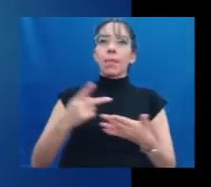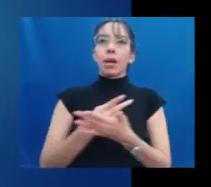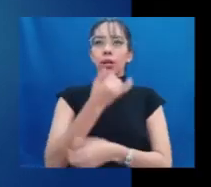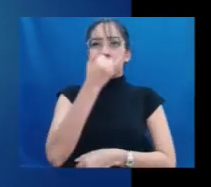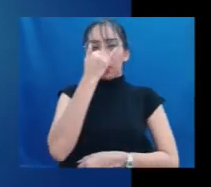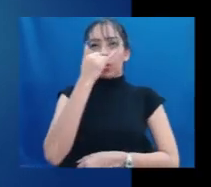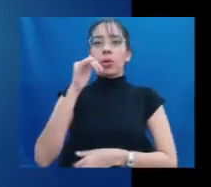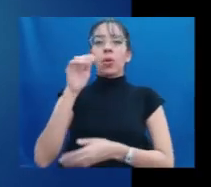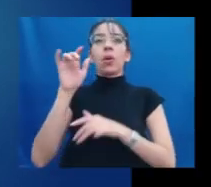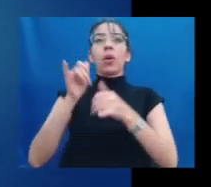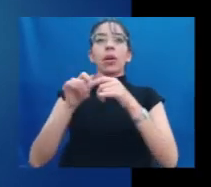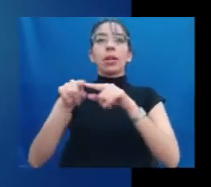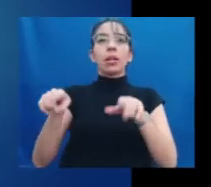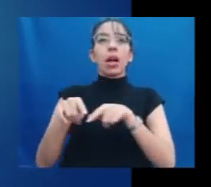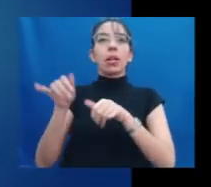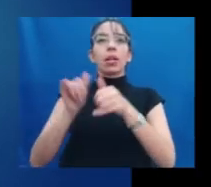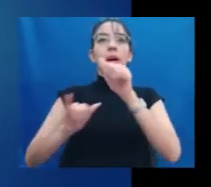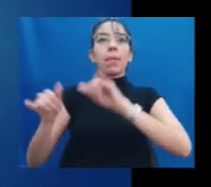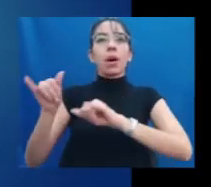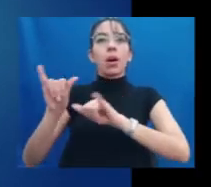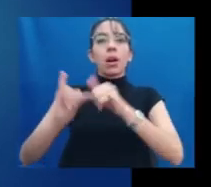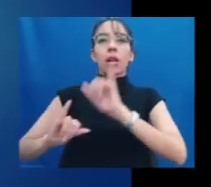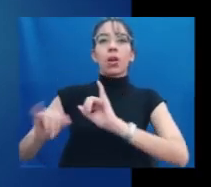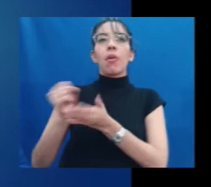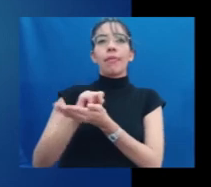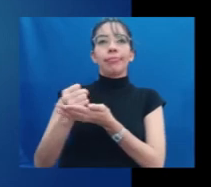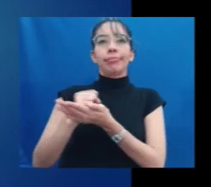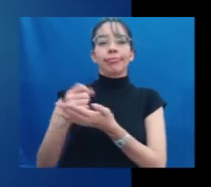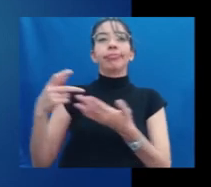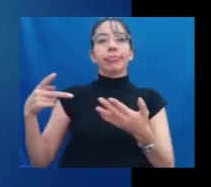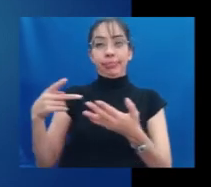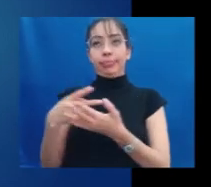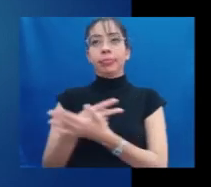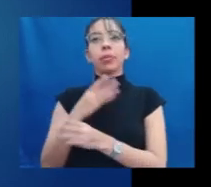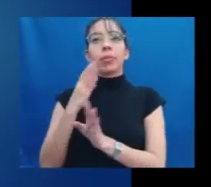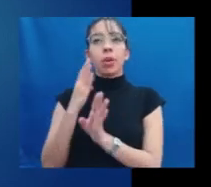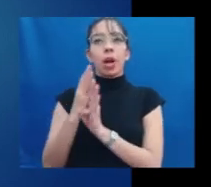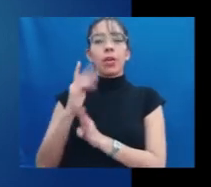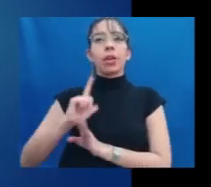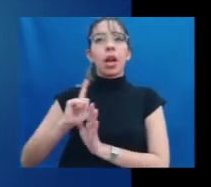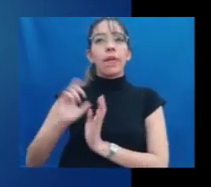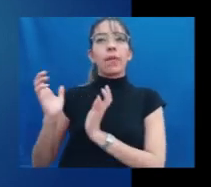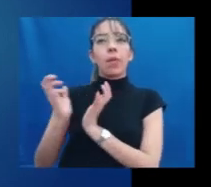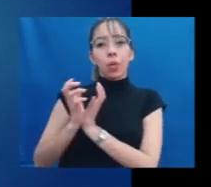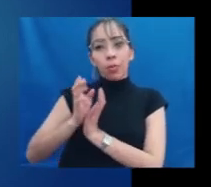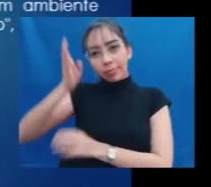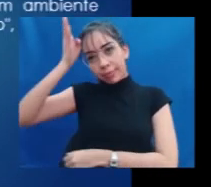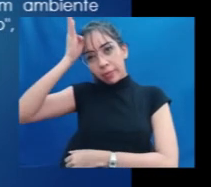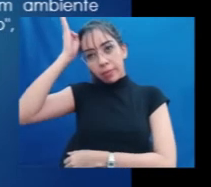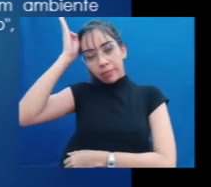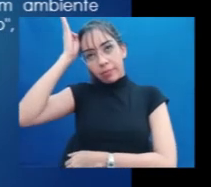Então, segundo aí os relatos, o incidente no laboratório de farmacologia era que teria provocado esse incêndio.